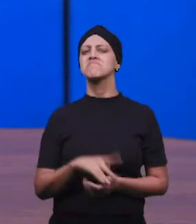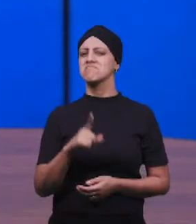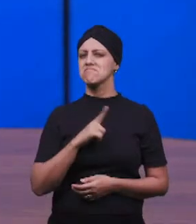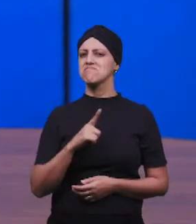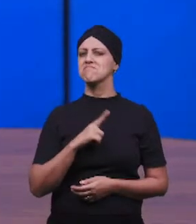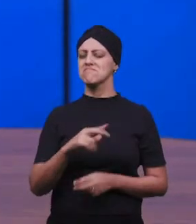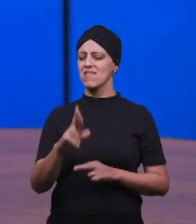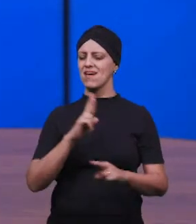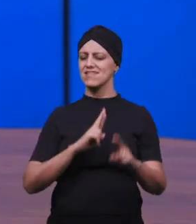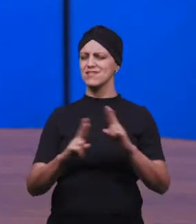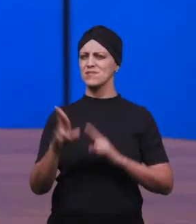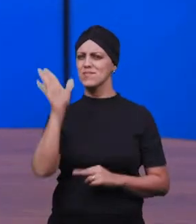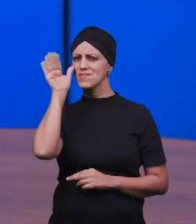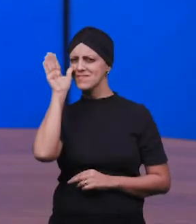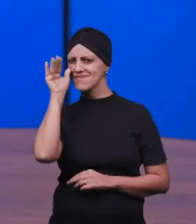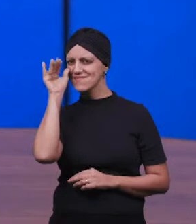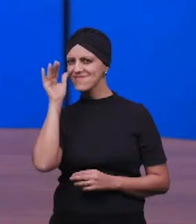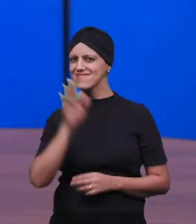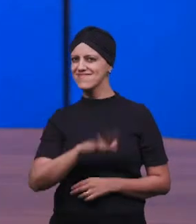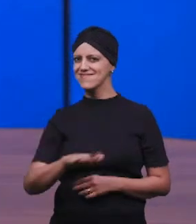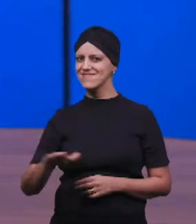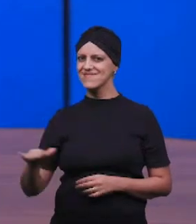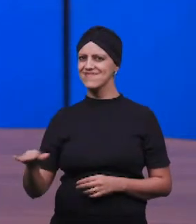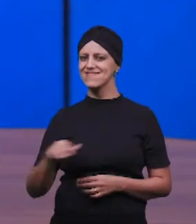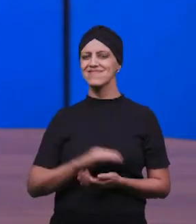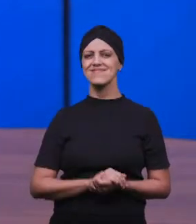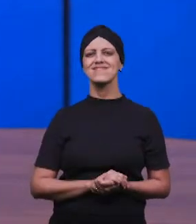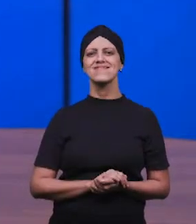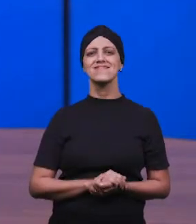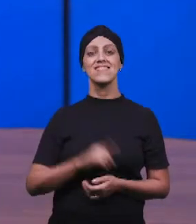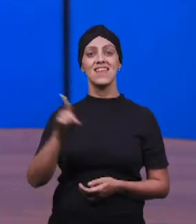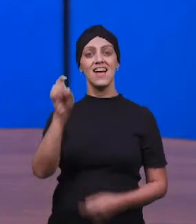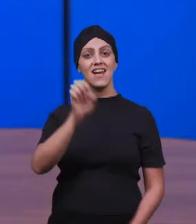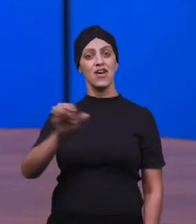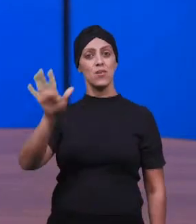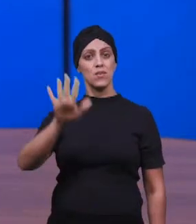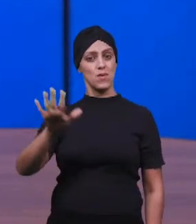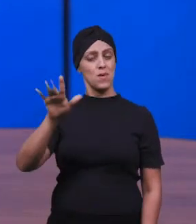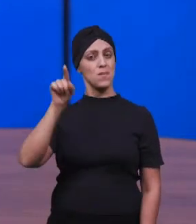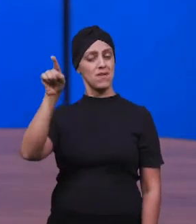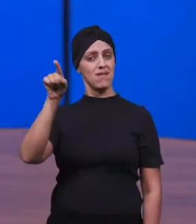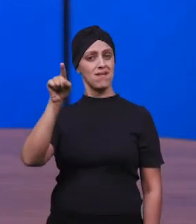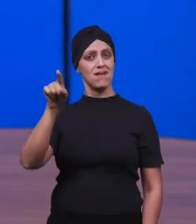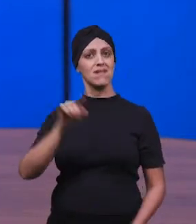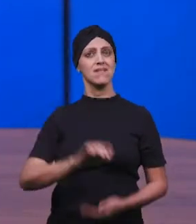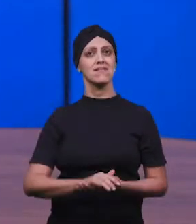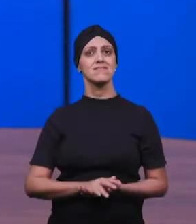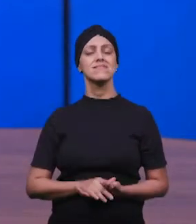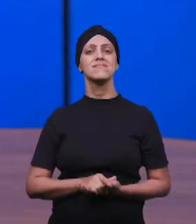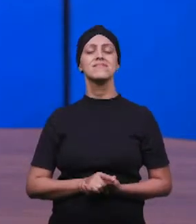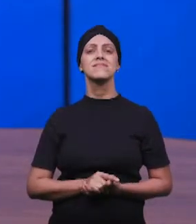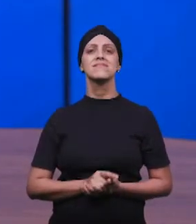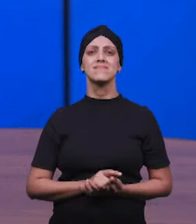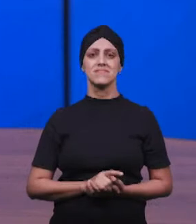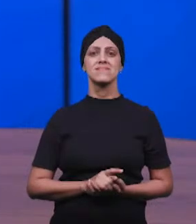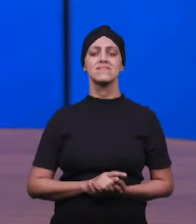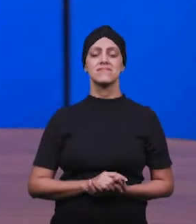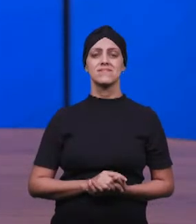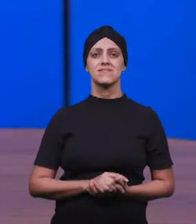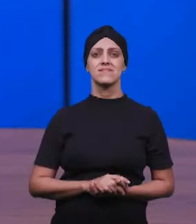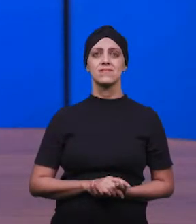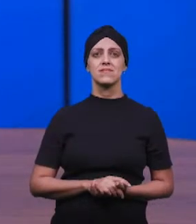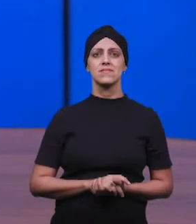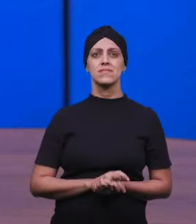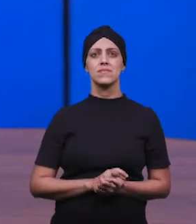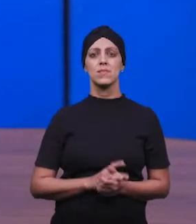ter aqui algumas respostas muito interessantes das nossas crianças. Primeiramente, lá de Luxemburgo, na Europa. Luxemburgo, a capital de Luxemburgo,